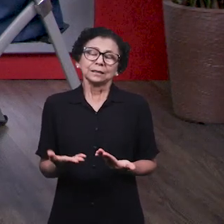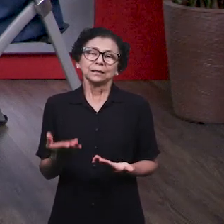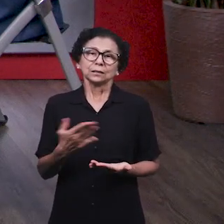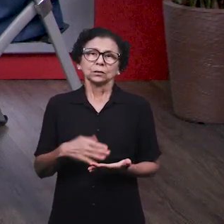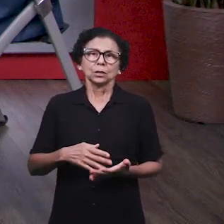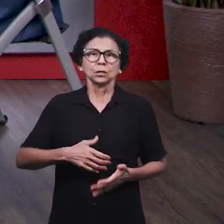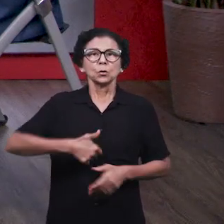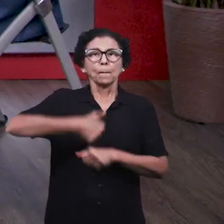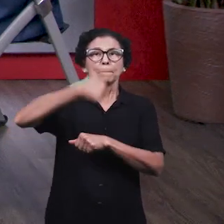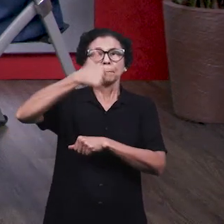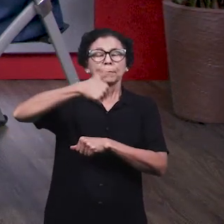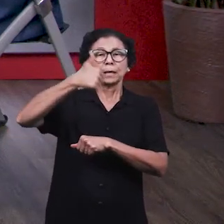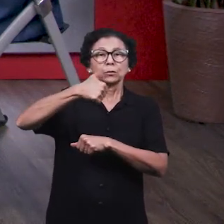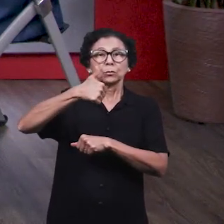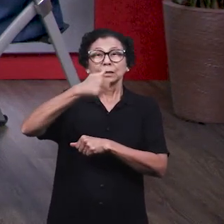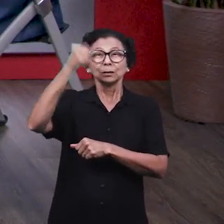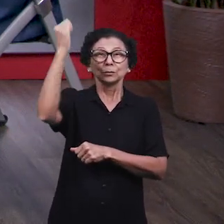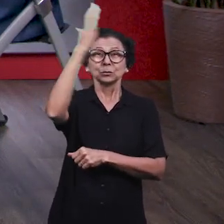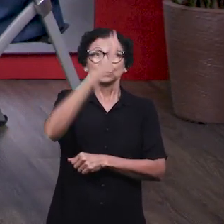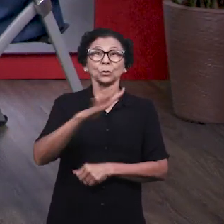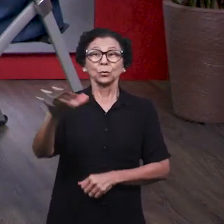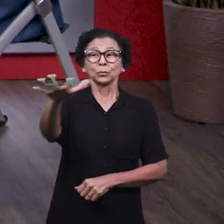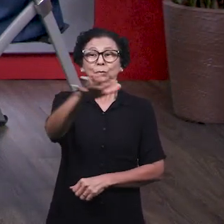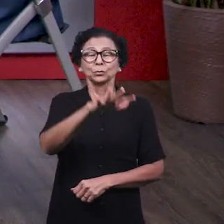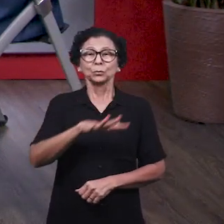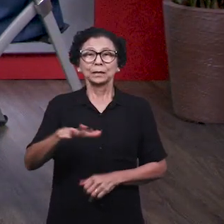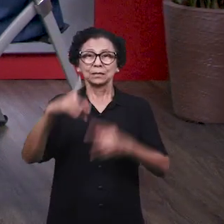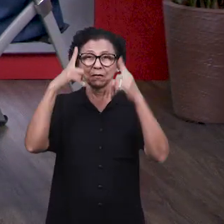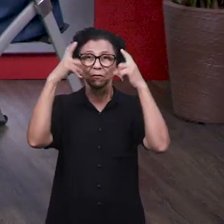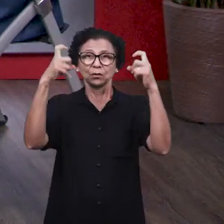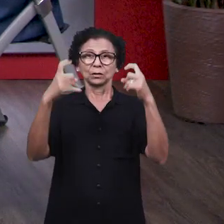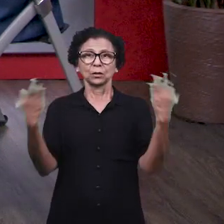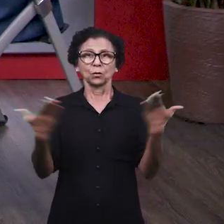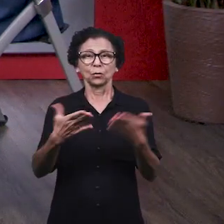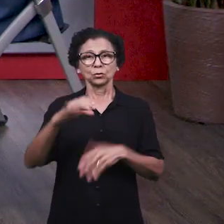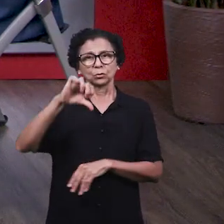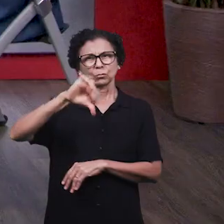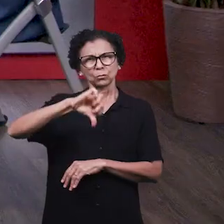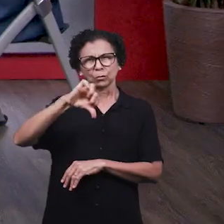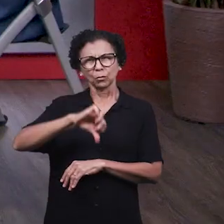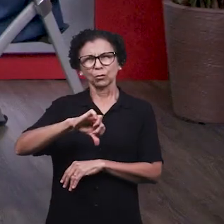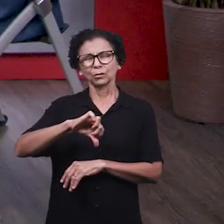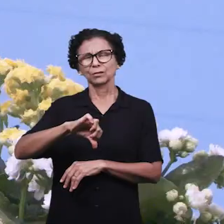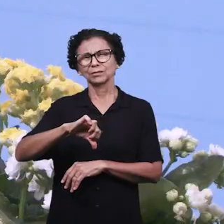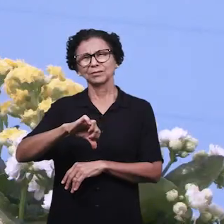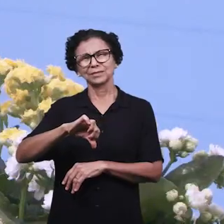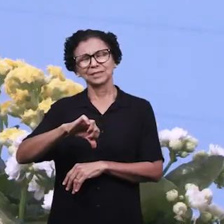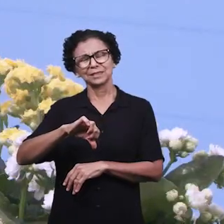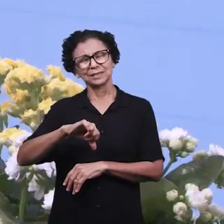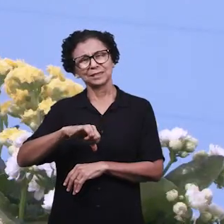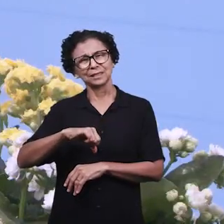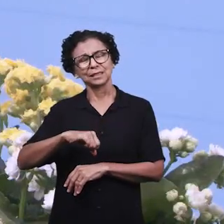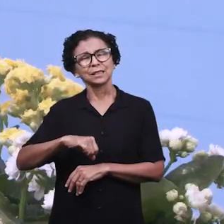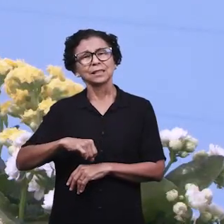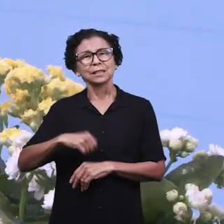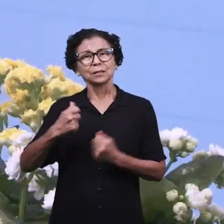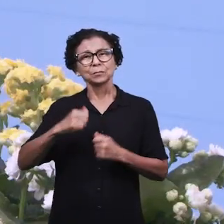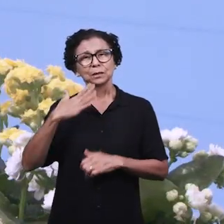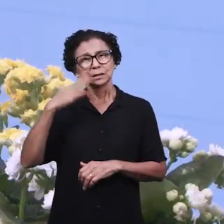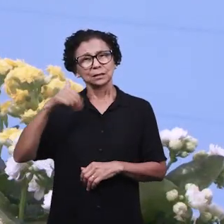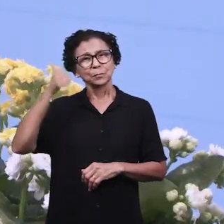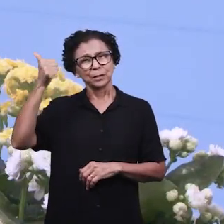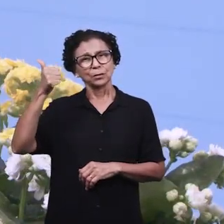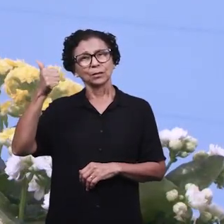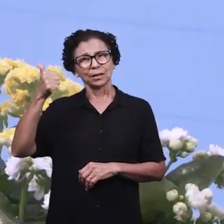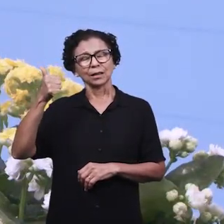no Brasil, no Brasil. Nós hoje estamos em nono lugar. Ainda não é para comemorar, porque não deveríamos estar em lugar nenhum, É,